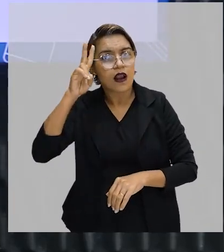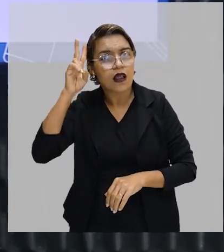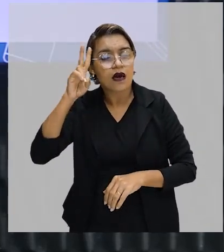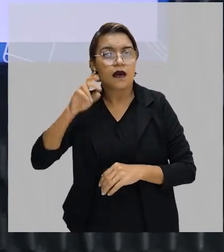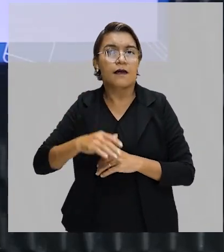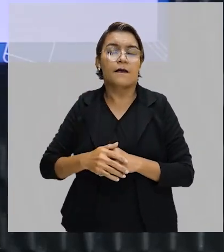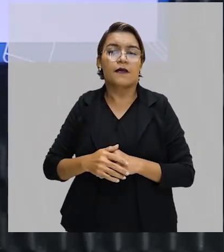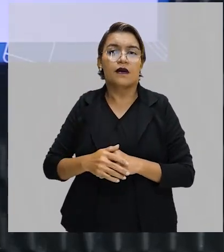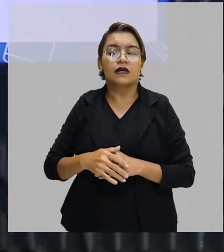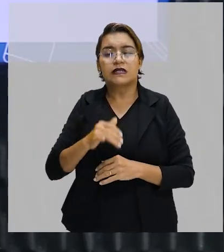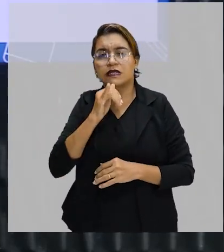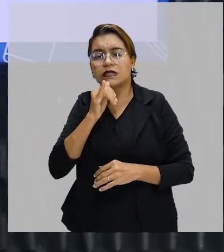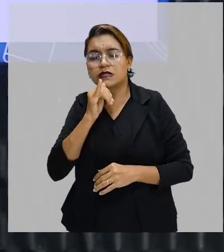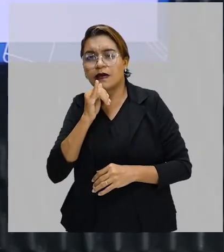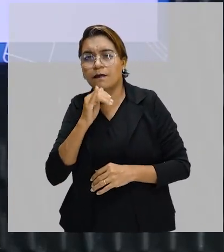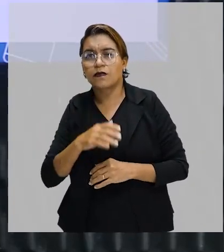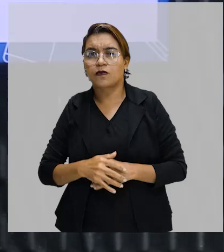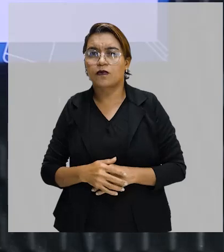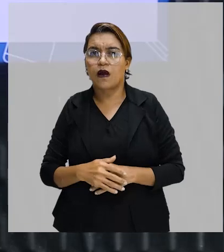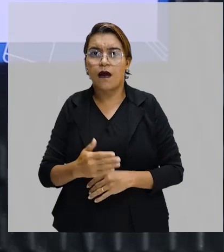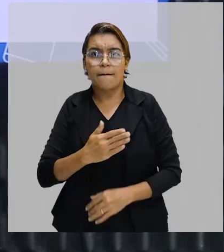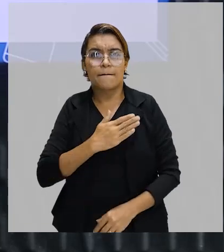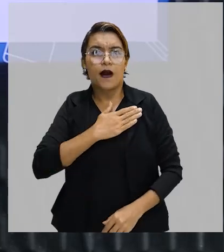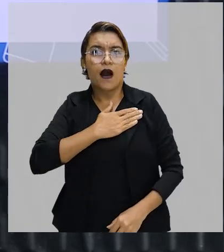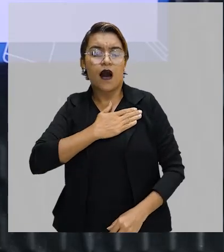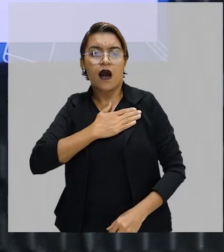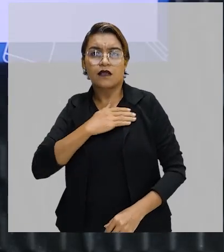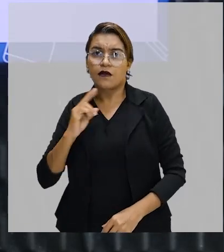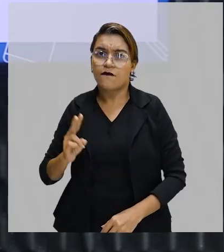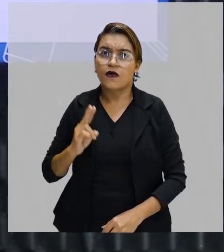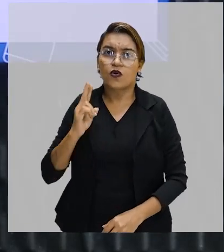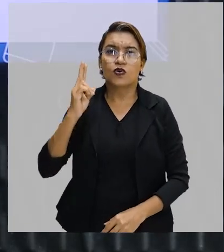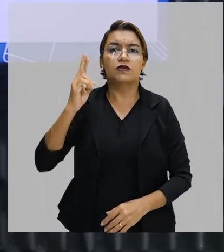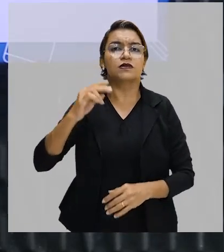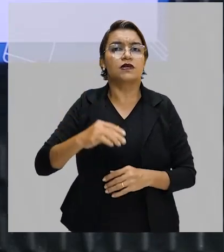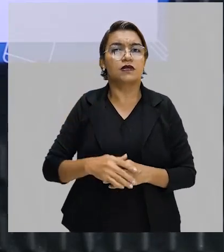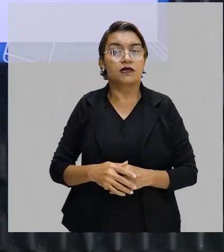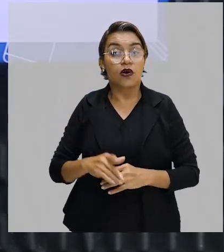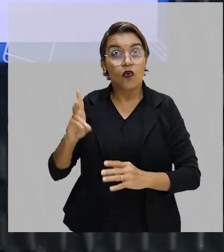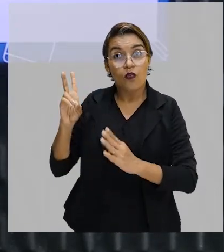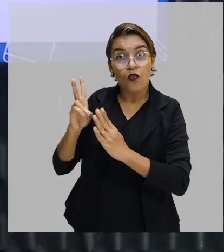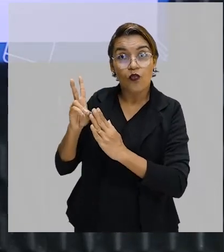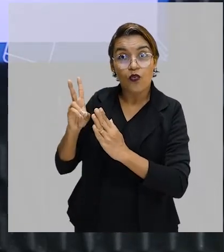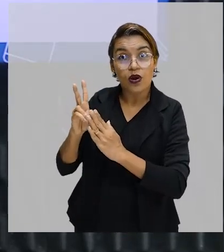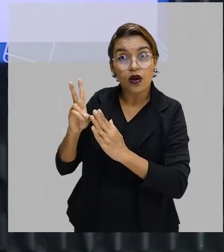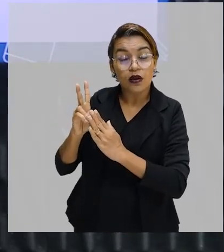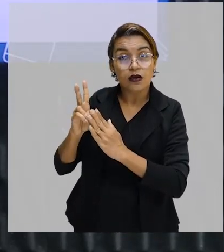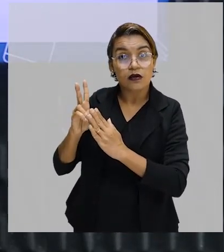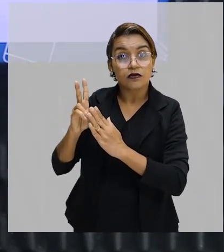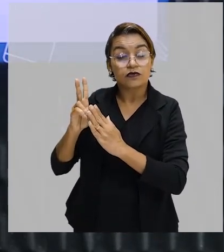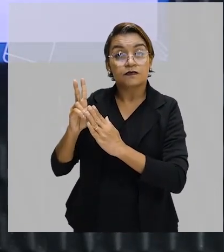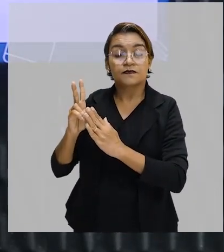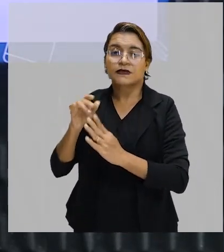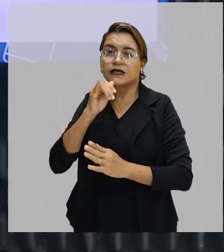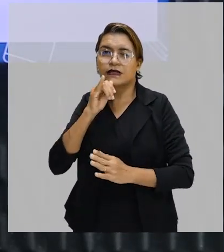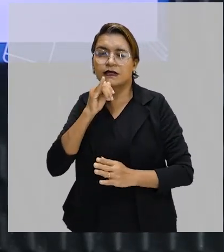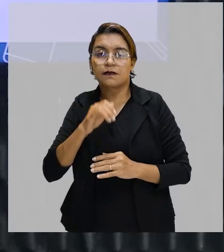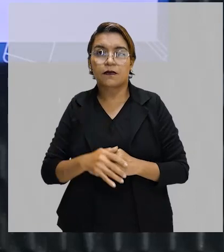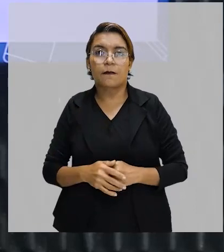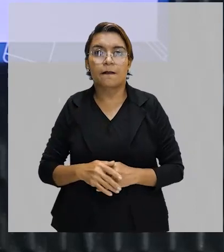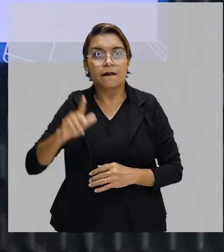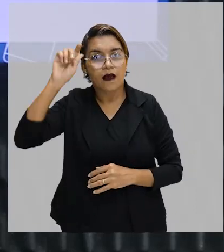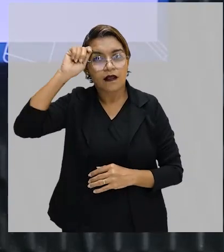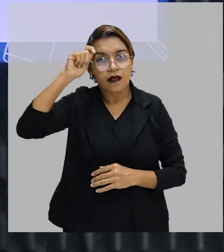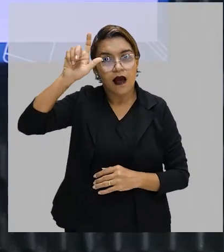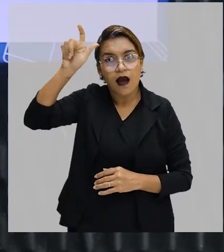exaltação da Pátria valorização do índio como era Nacional quem é o símbolo da África o negro quem é o senhor símbolo